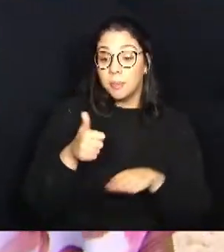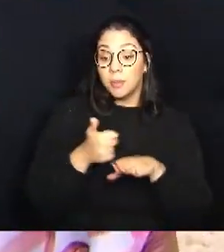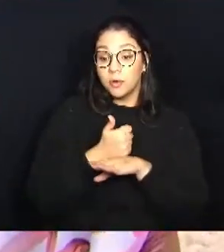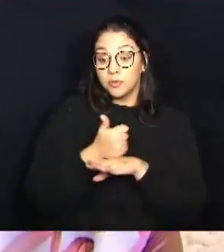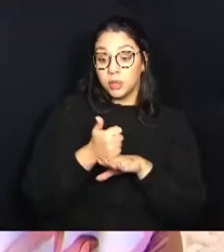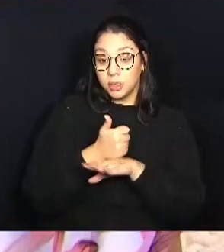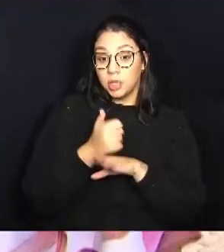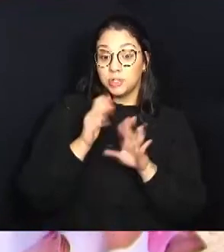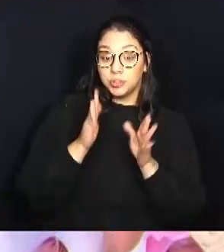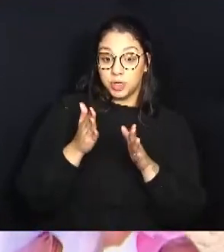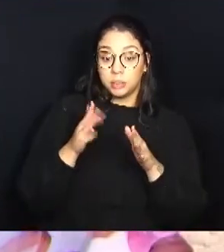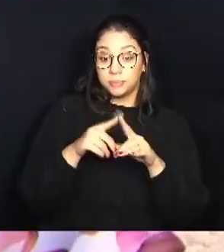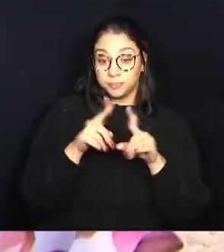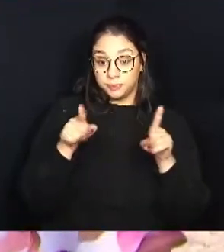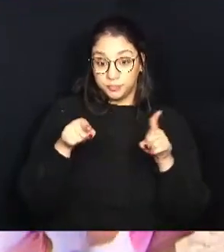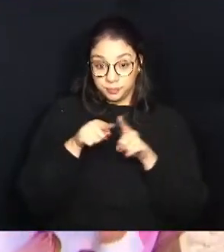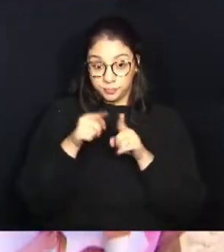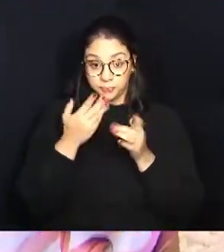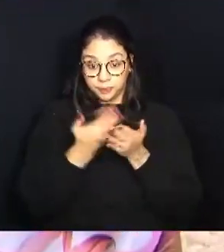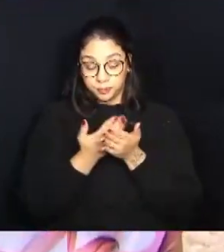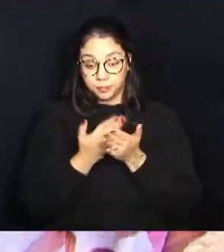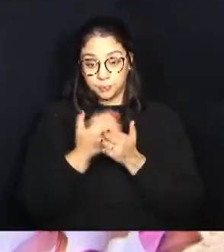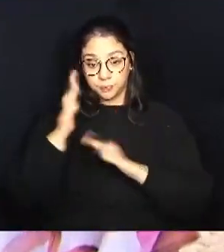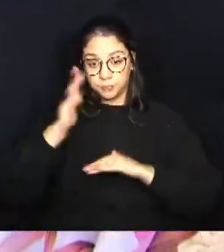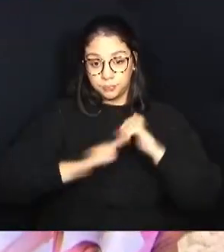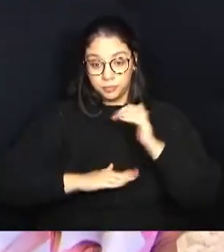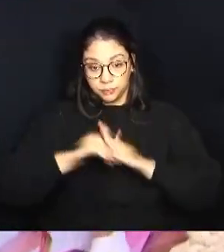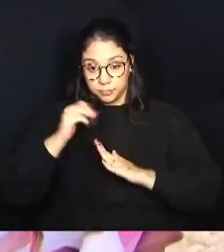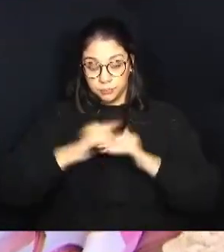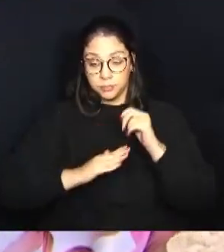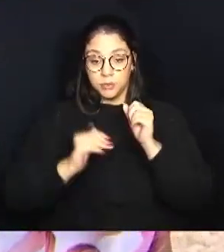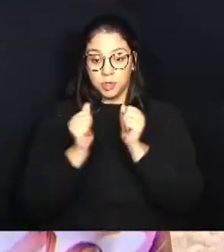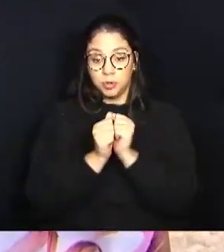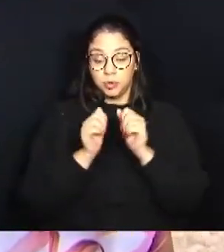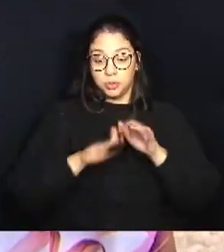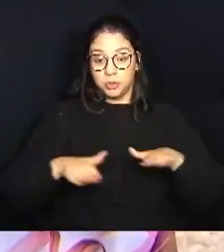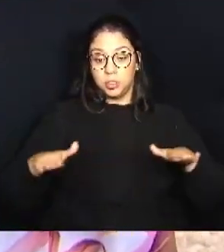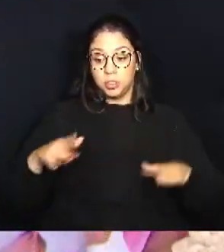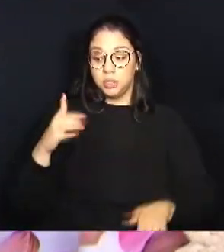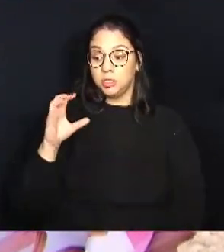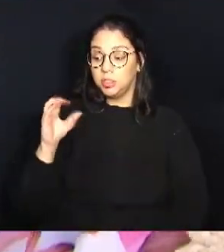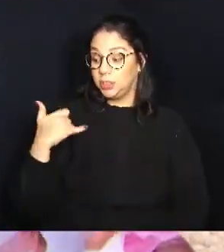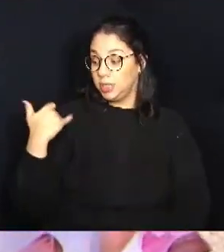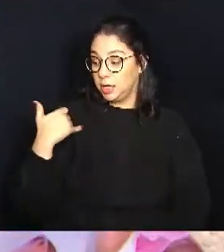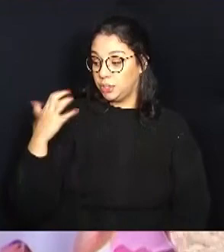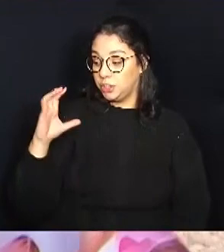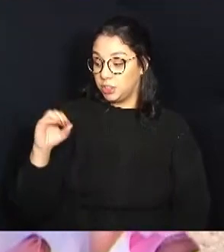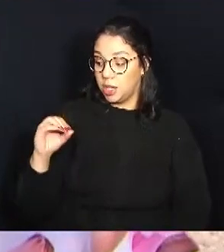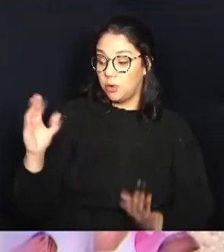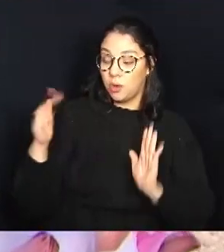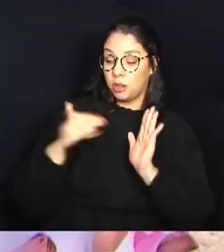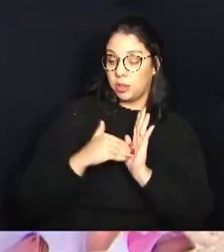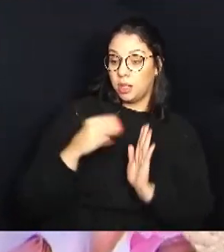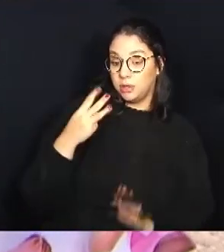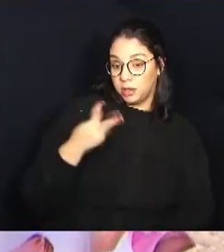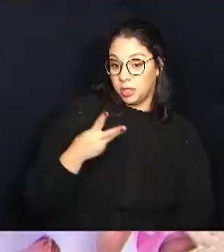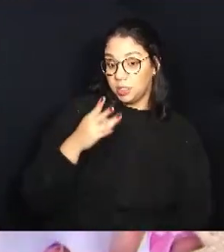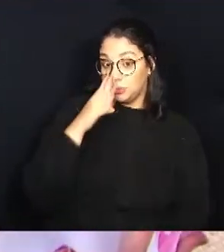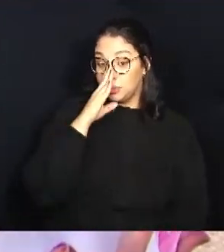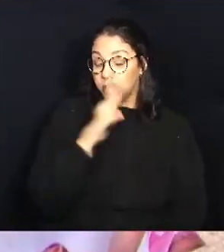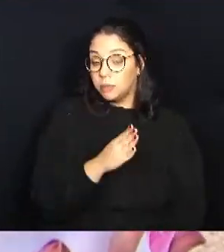que estão dentro da sala de aula, atuando com as crianças de 0 a 3 anos, principalmente no